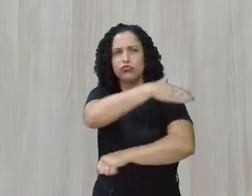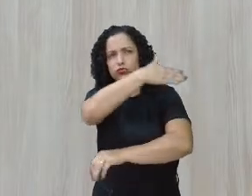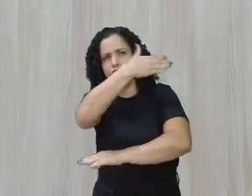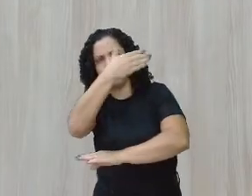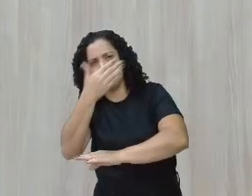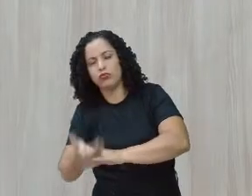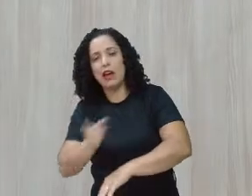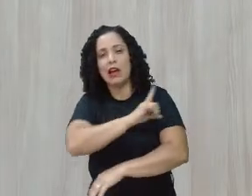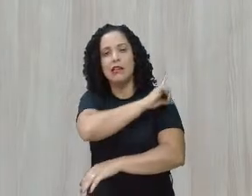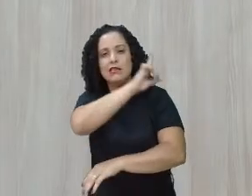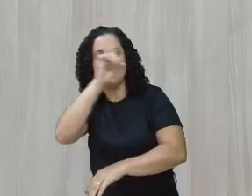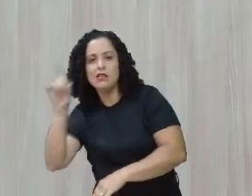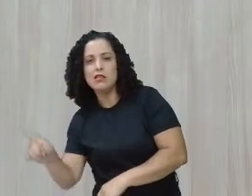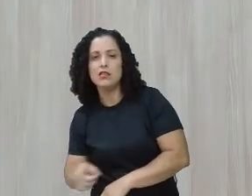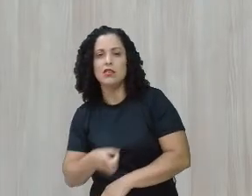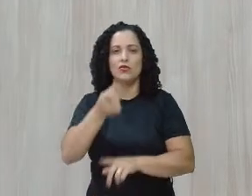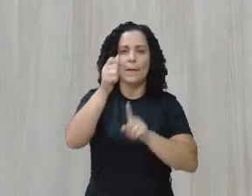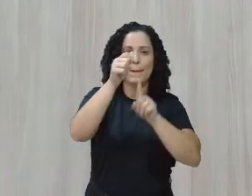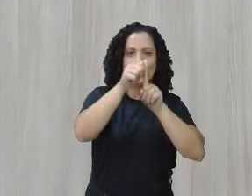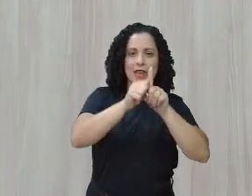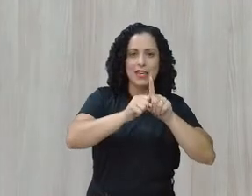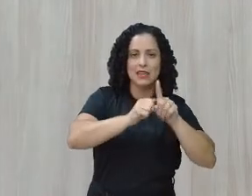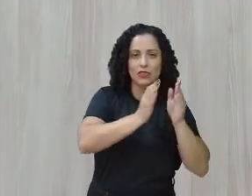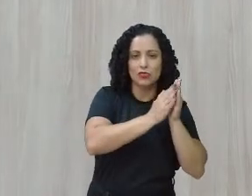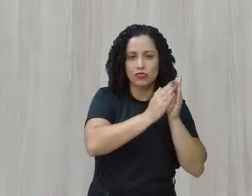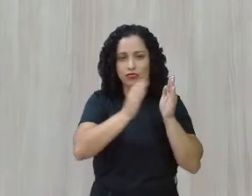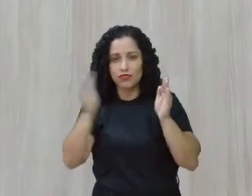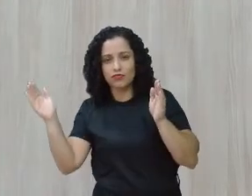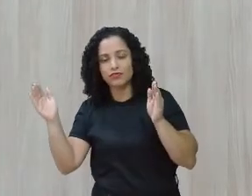A informação não chegava com tanta rapidez.